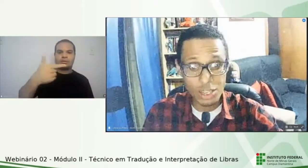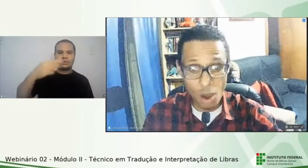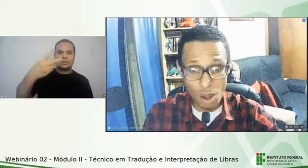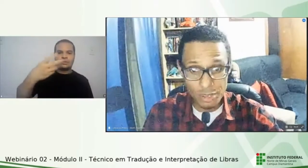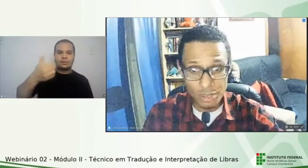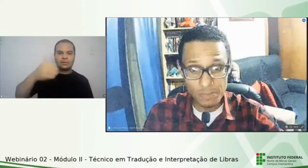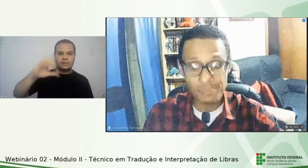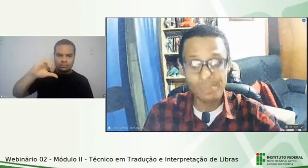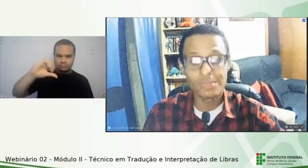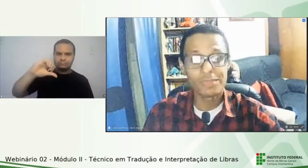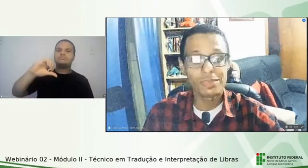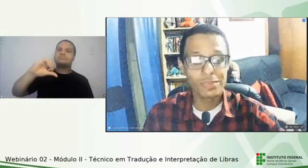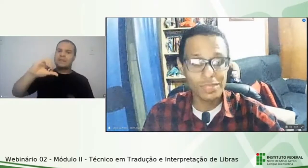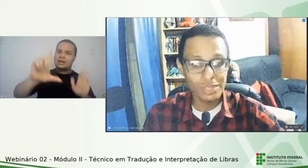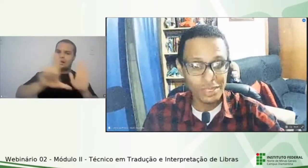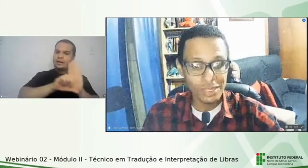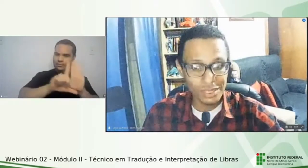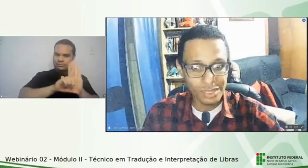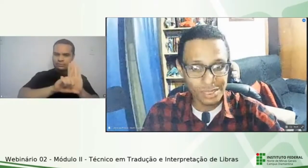12.319